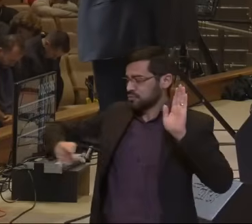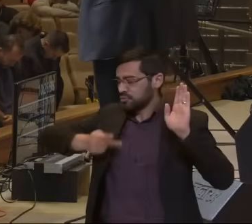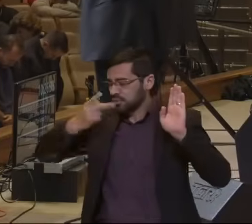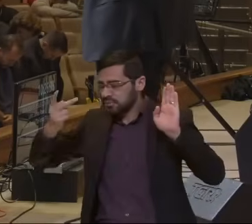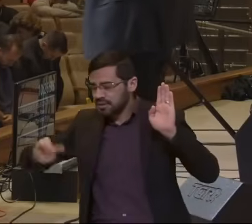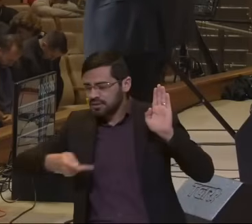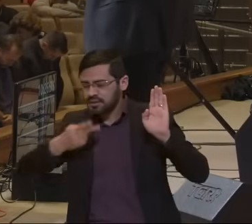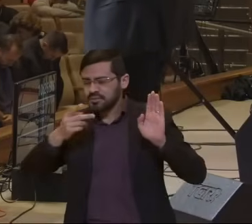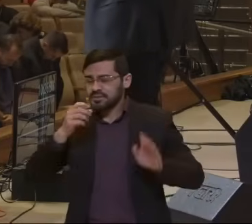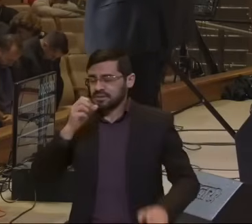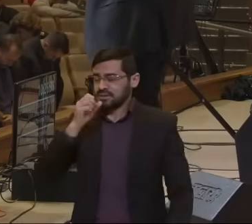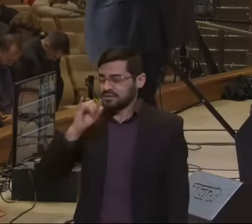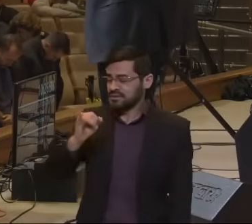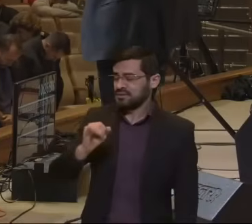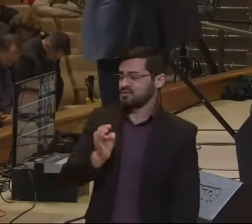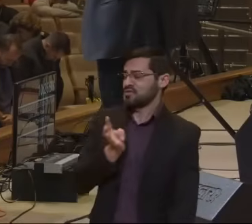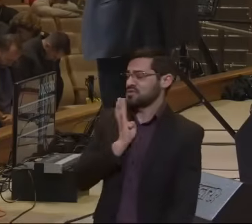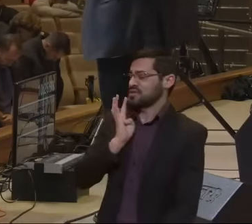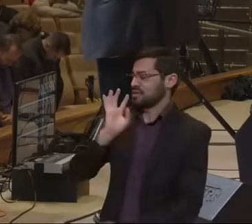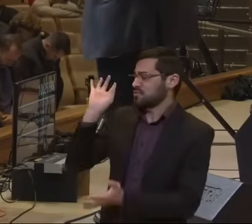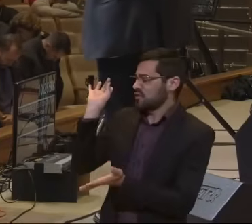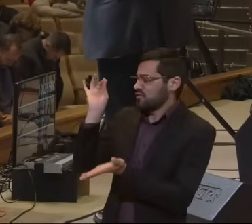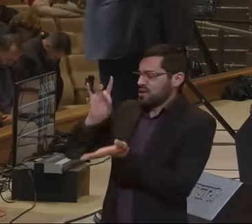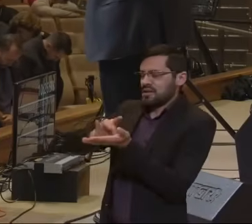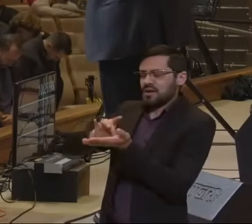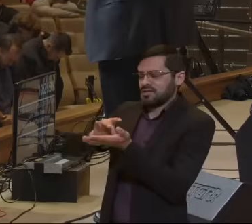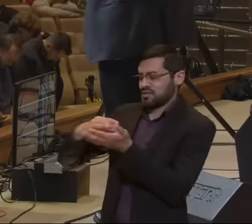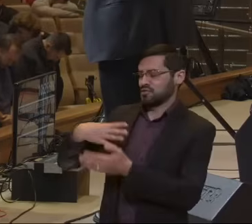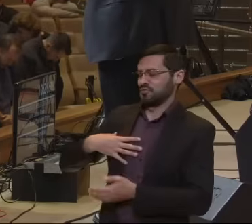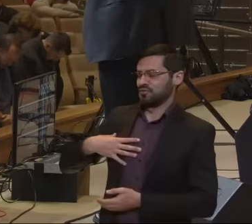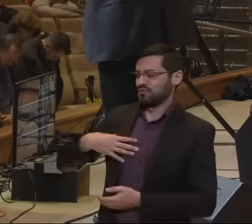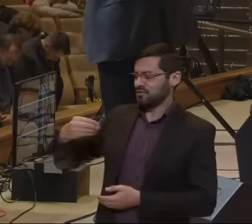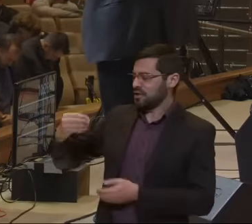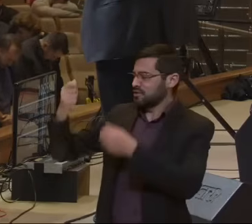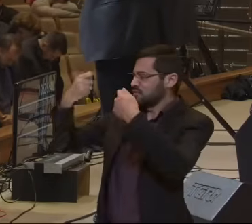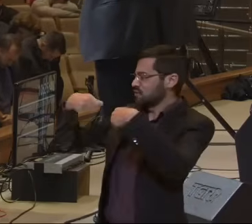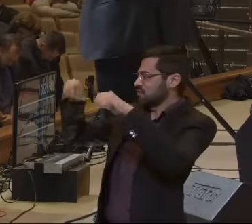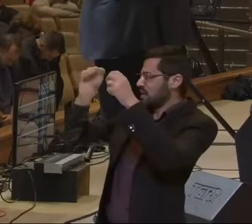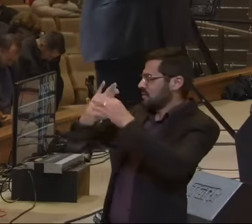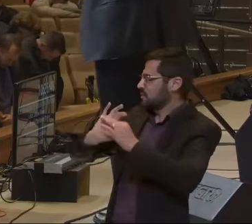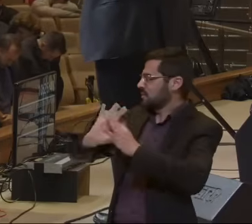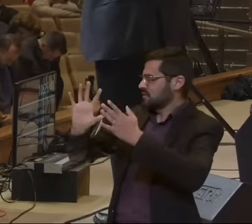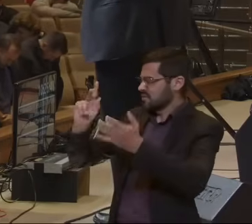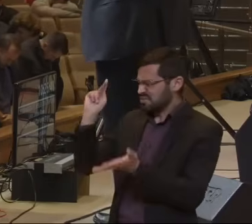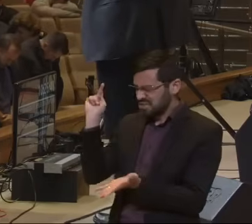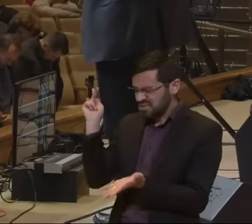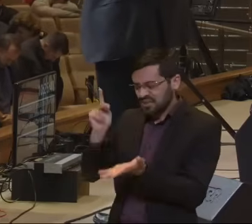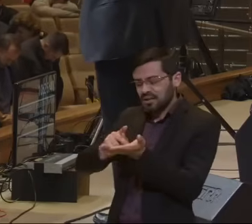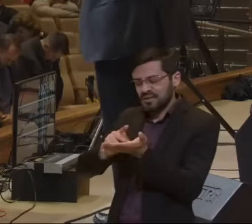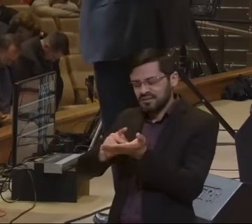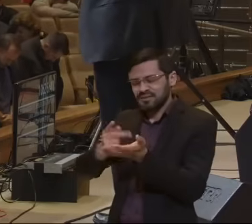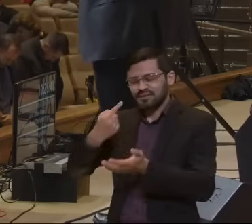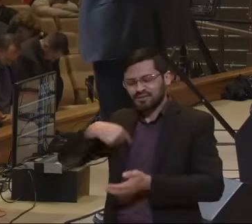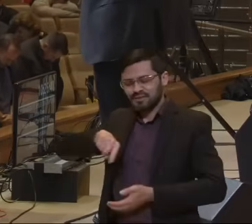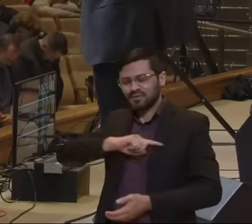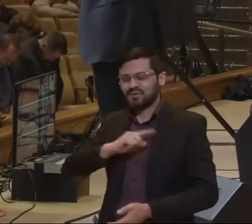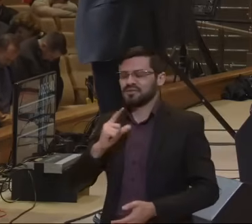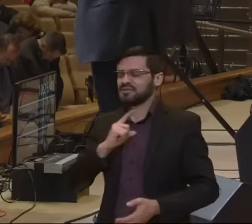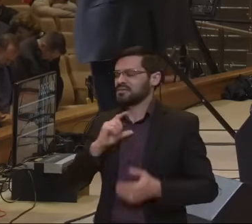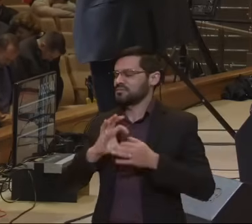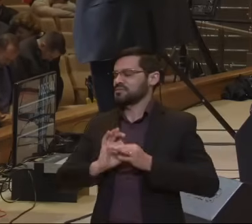que se conhecermos a verdade e o Filho nos libertar, seremos